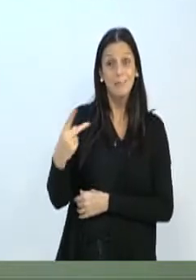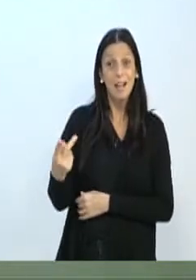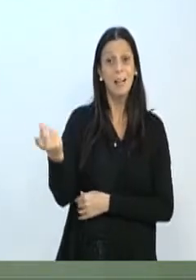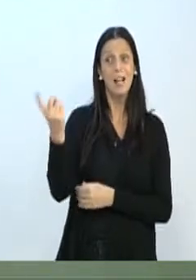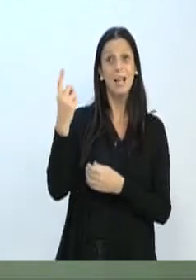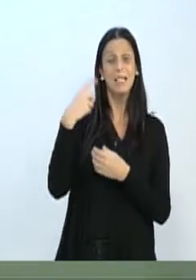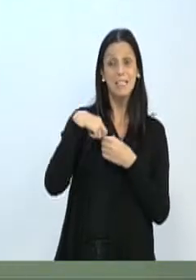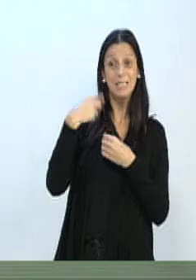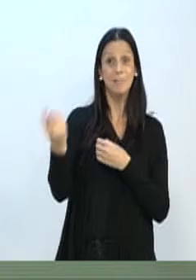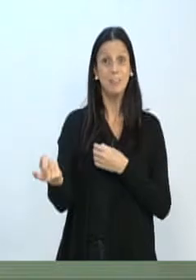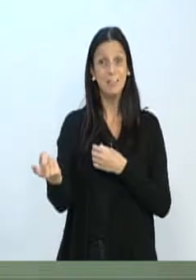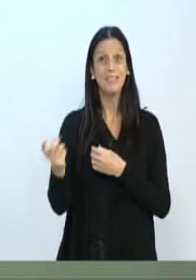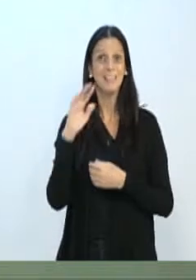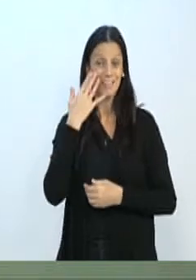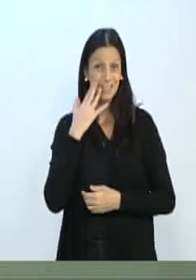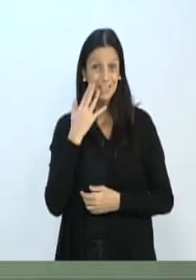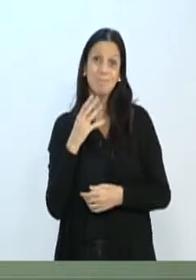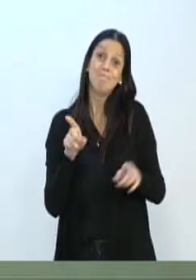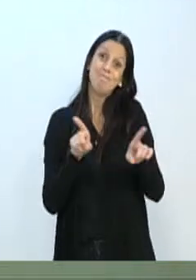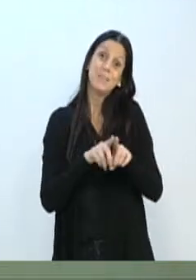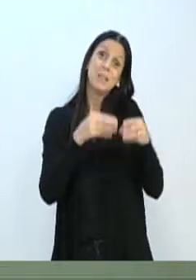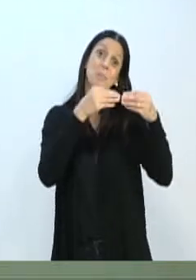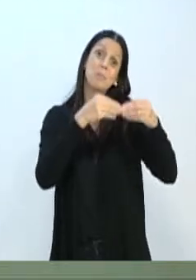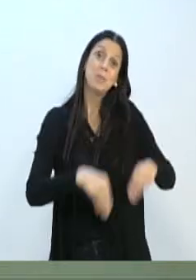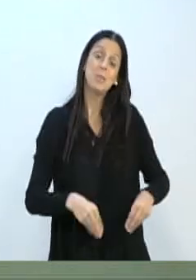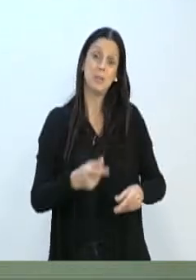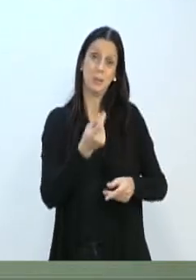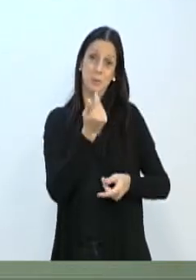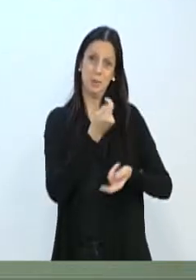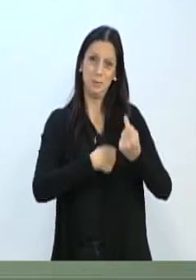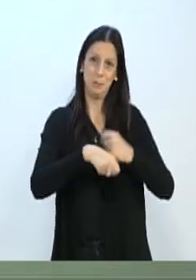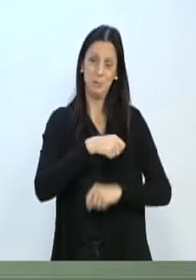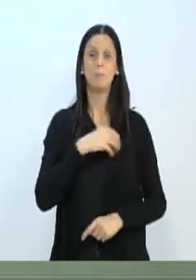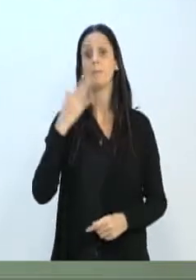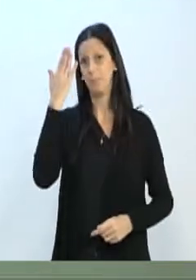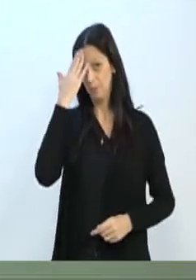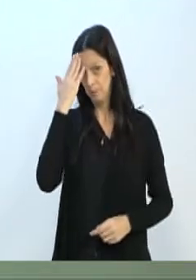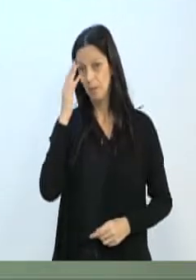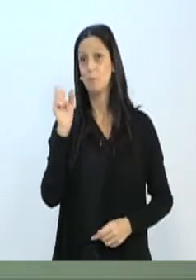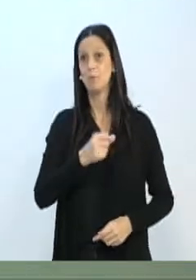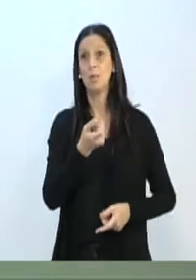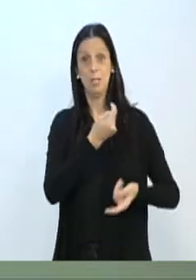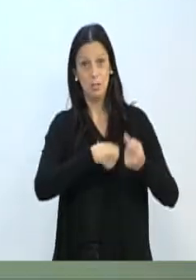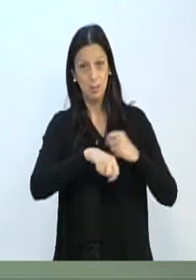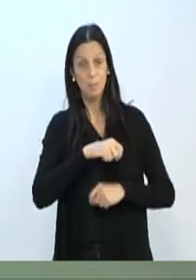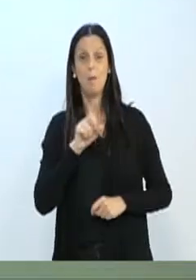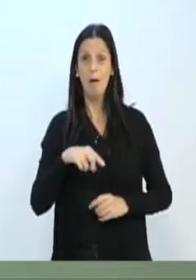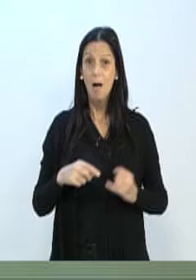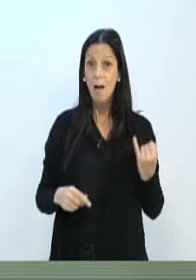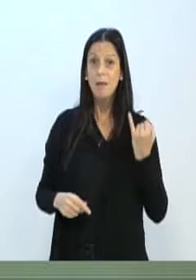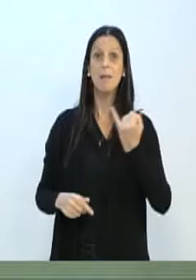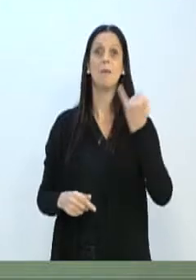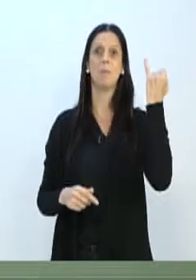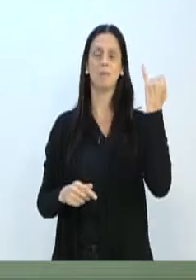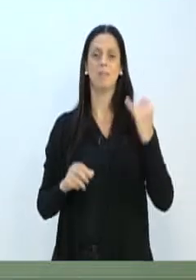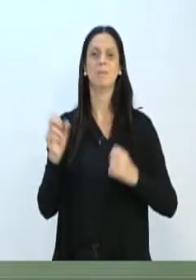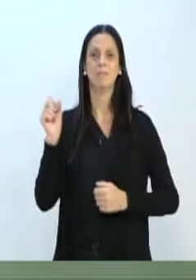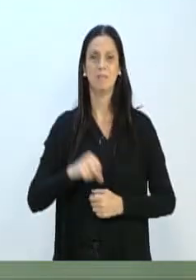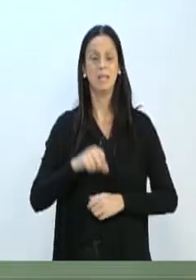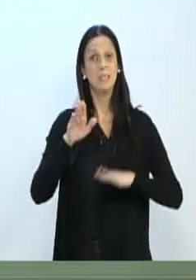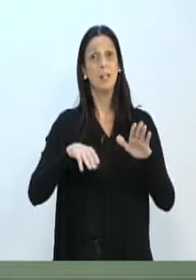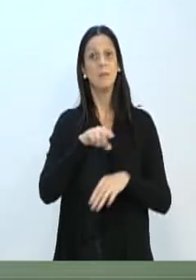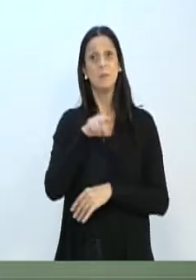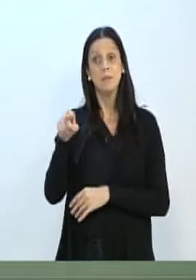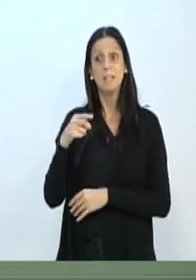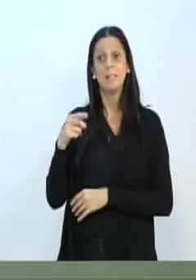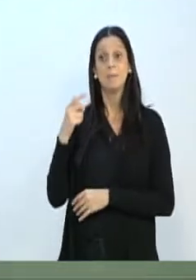de prejuízo à nossa economia. Sei que a economia tem sua importância, né? Você talvez está dando mais importância a